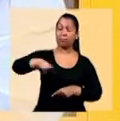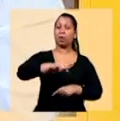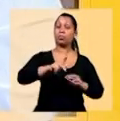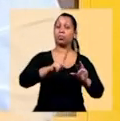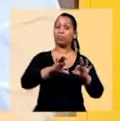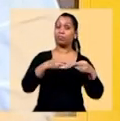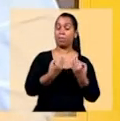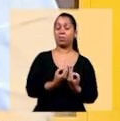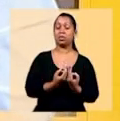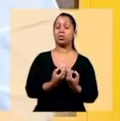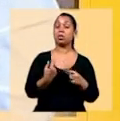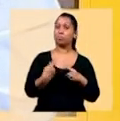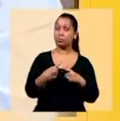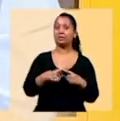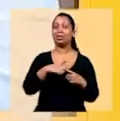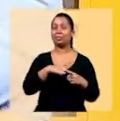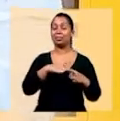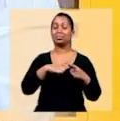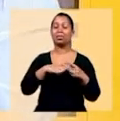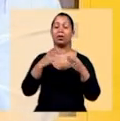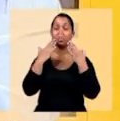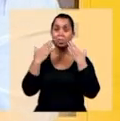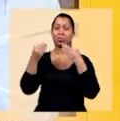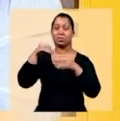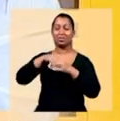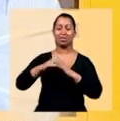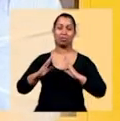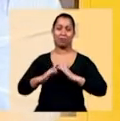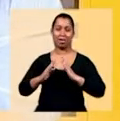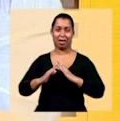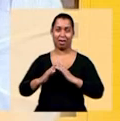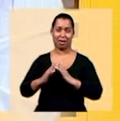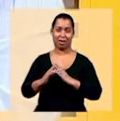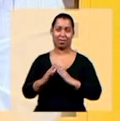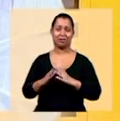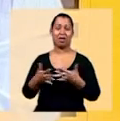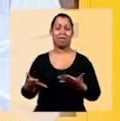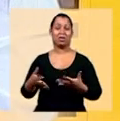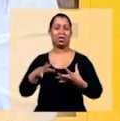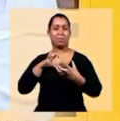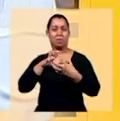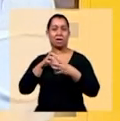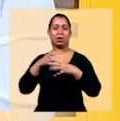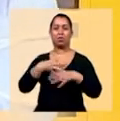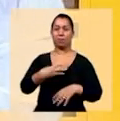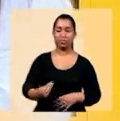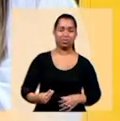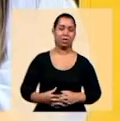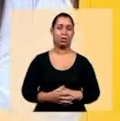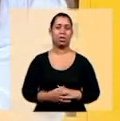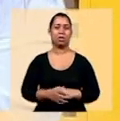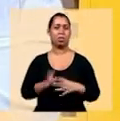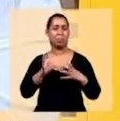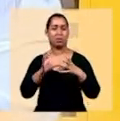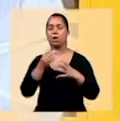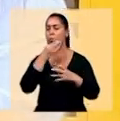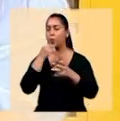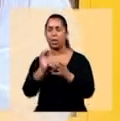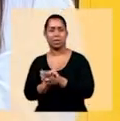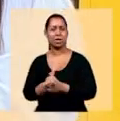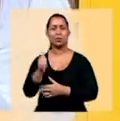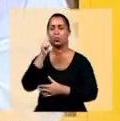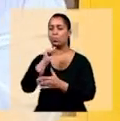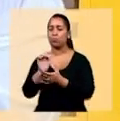saúde da sua família, porque você tem um reflexo disso em casa, não é? Às vezes você acaba brigando com o filho, com o